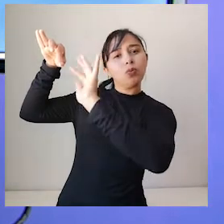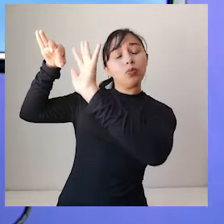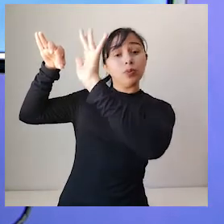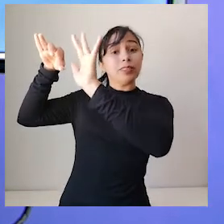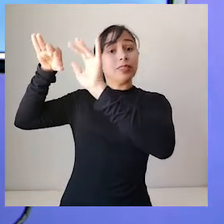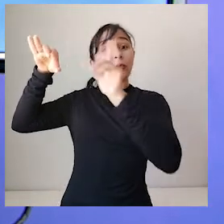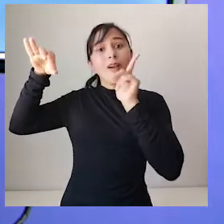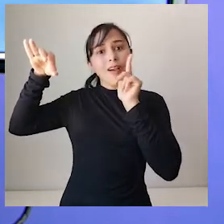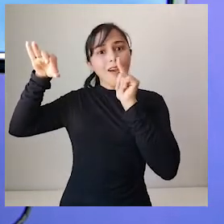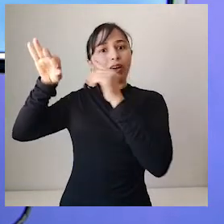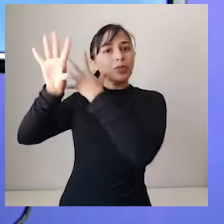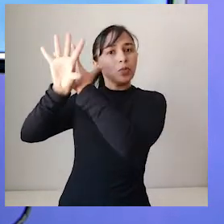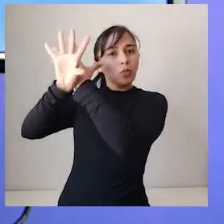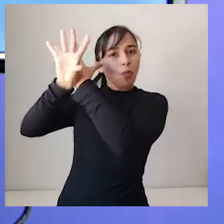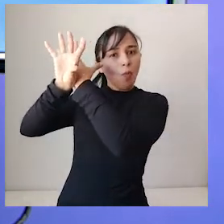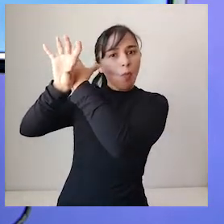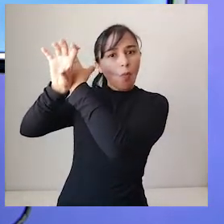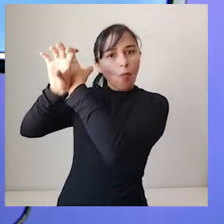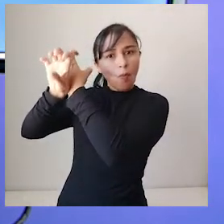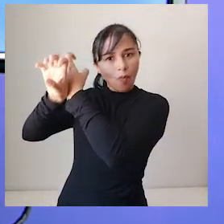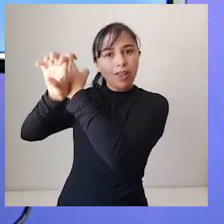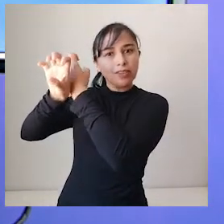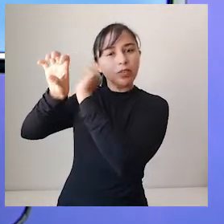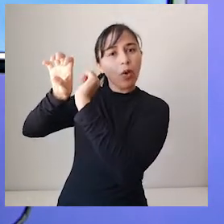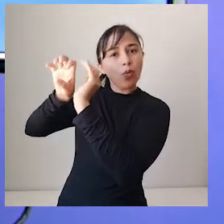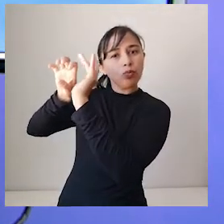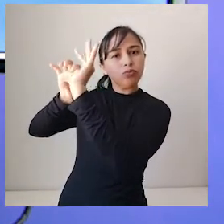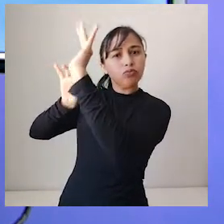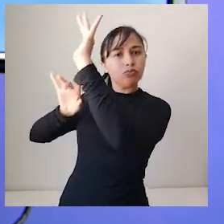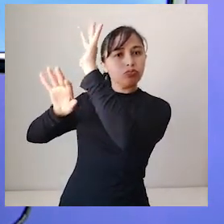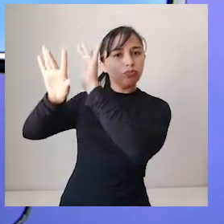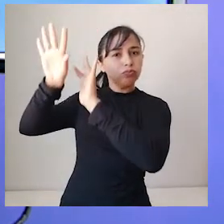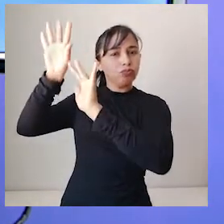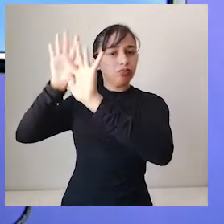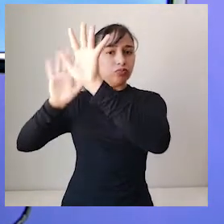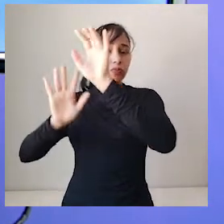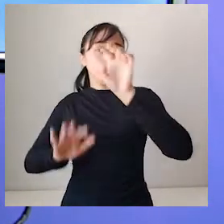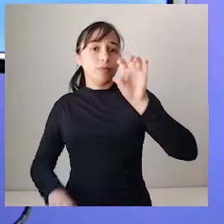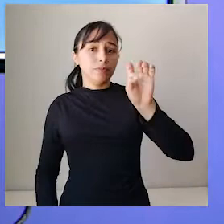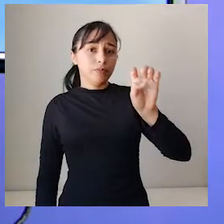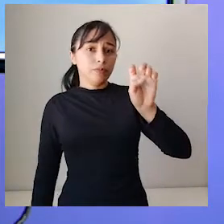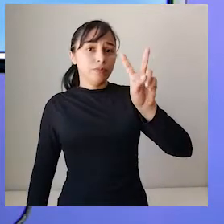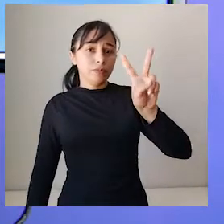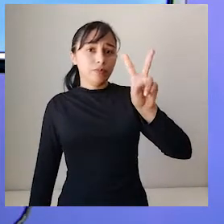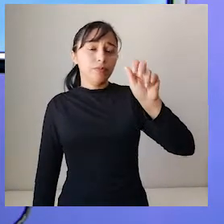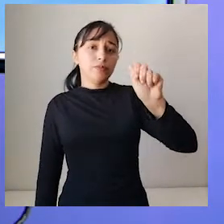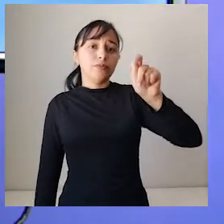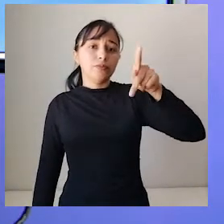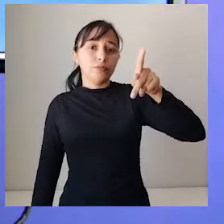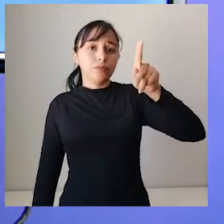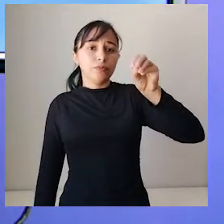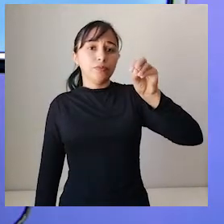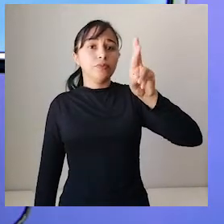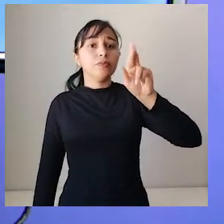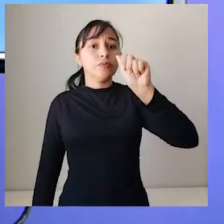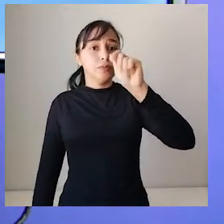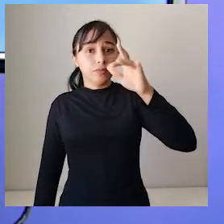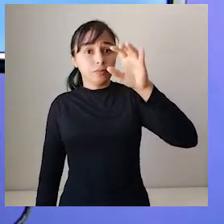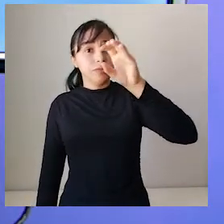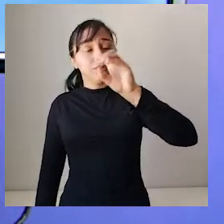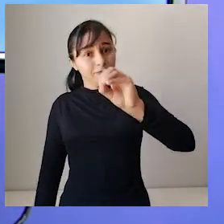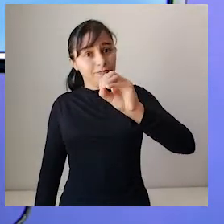transforma em vapor de água, saindo das roupas, da camiseta e indo diretamente para a